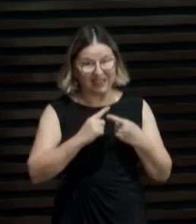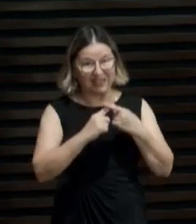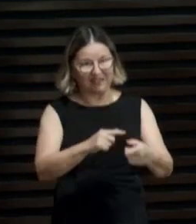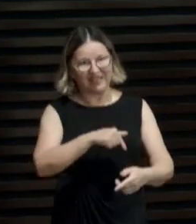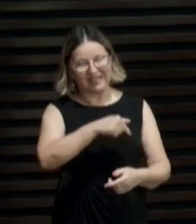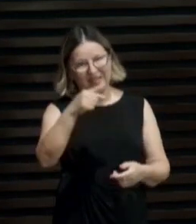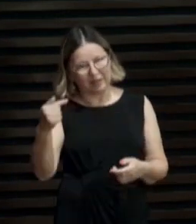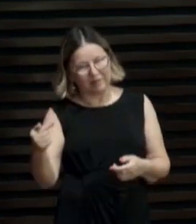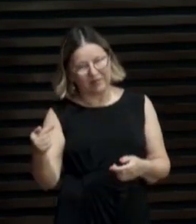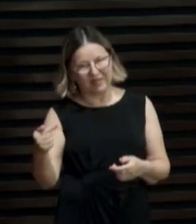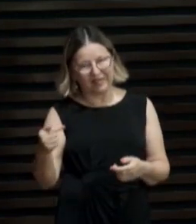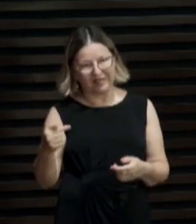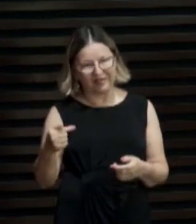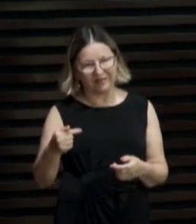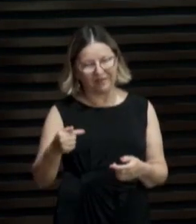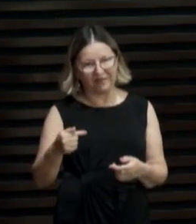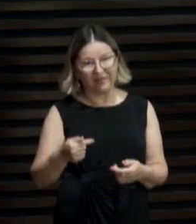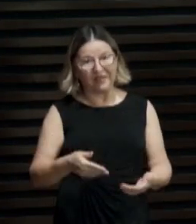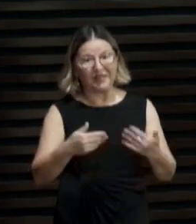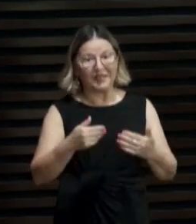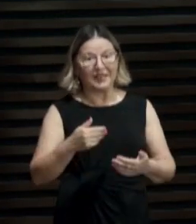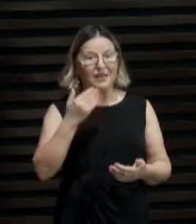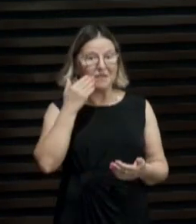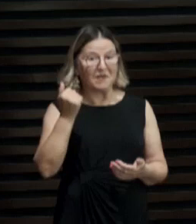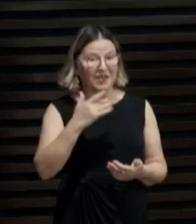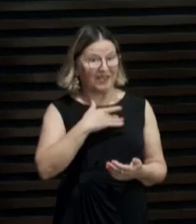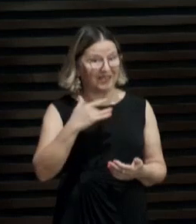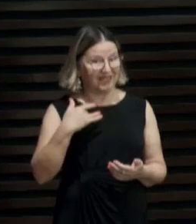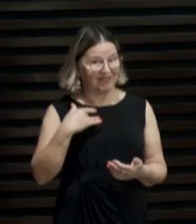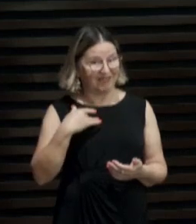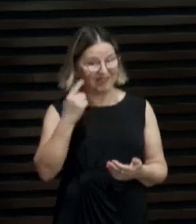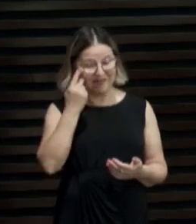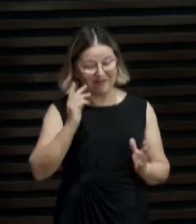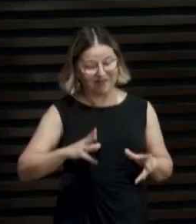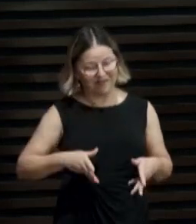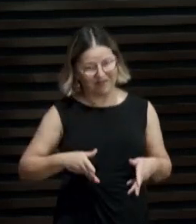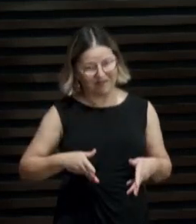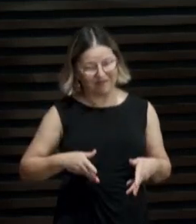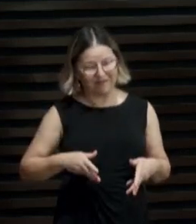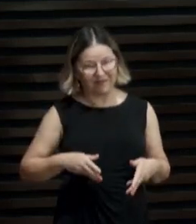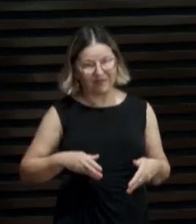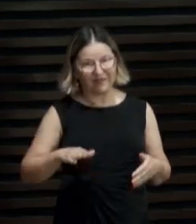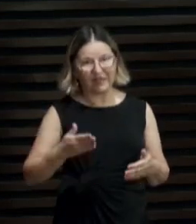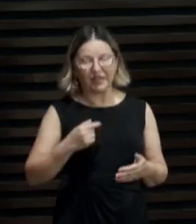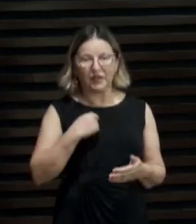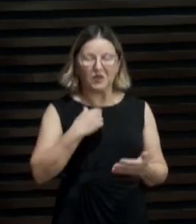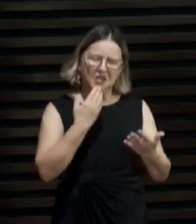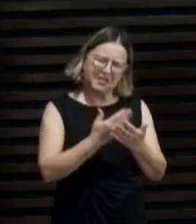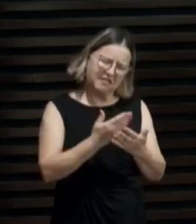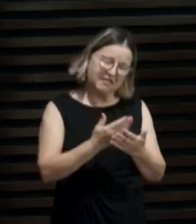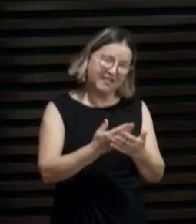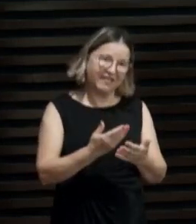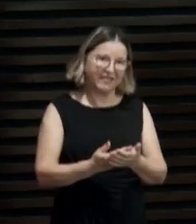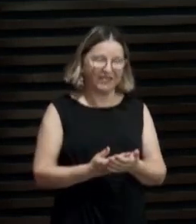vai promover uma melhor saúde no meu organismo. Então eu exponho e estudo essa questão